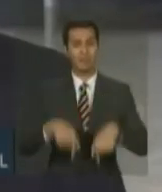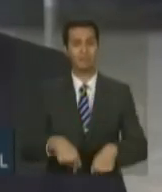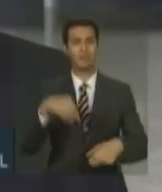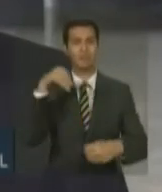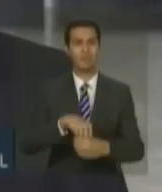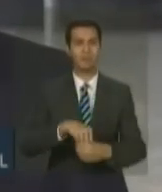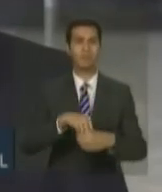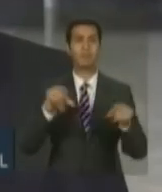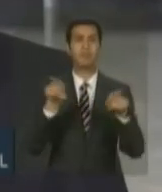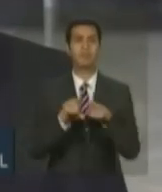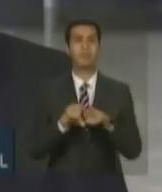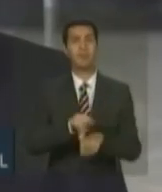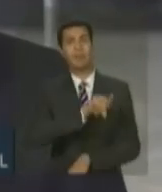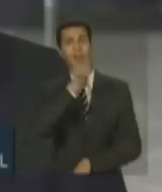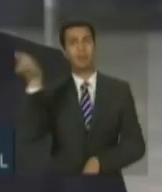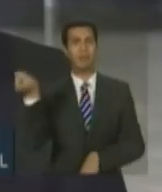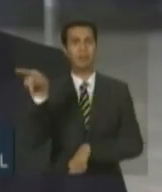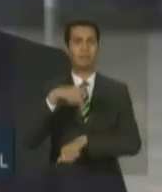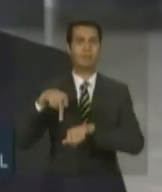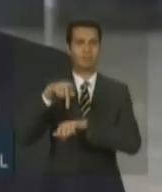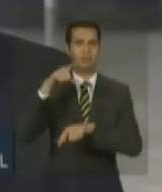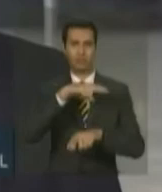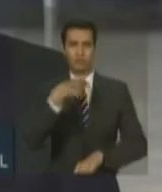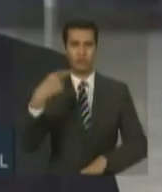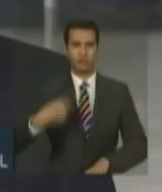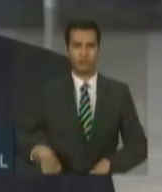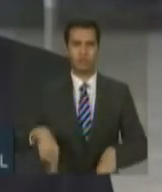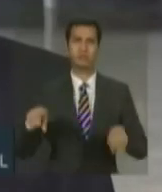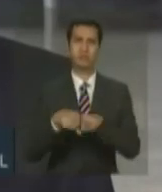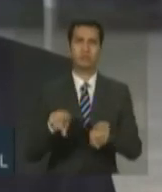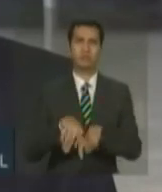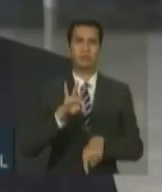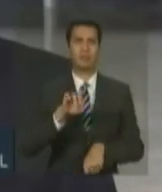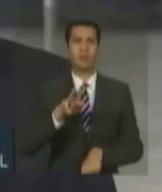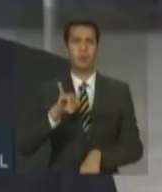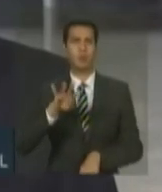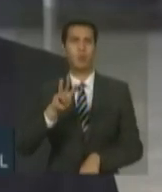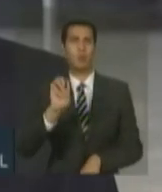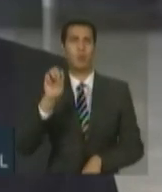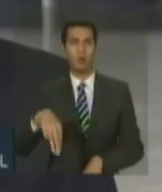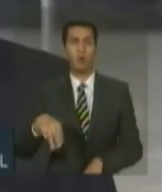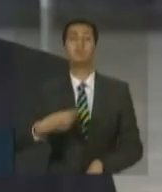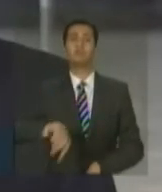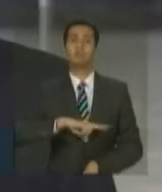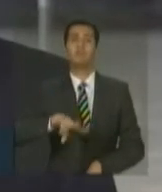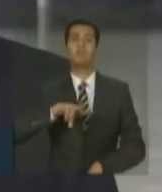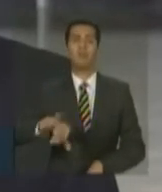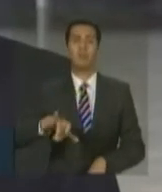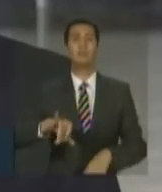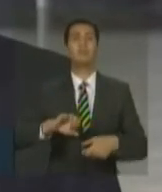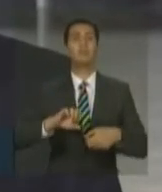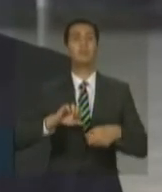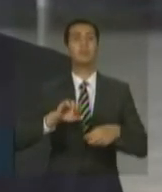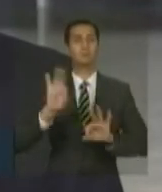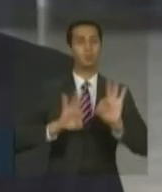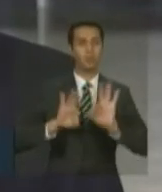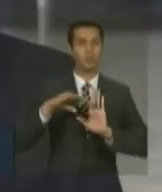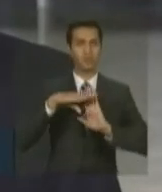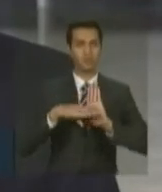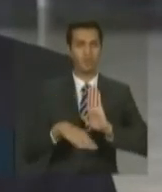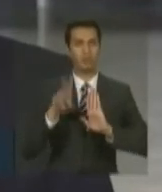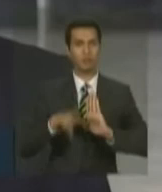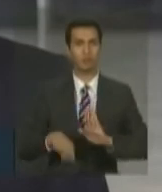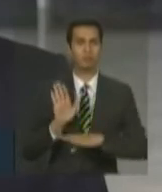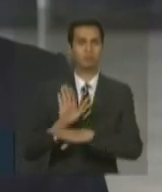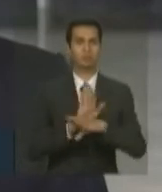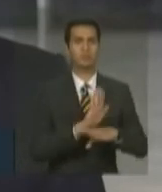na China e Taiwan. Então, nós teremos um programa de formação de engenheiros bastante intensos. O Brasil hoje